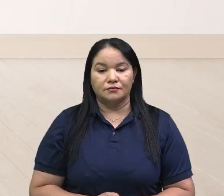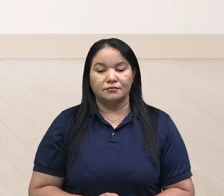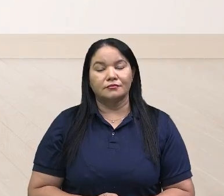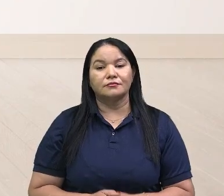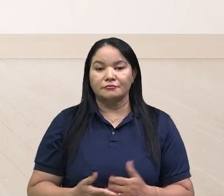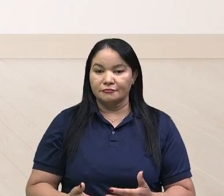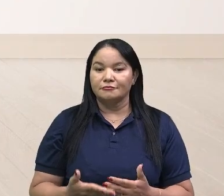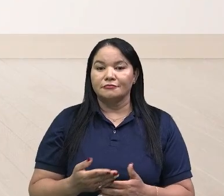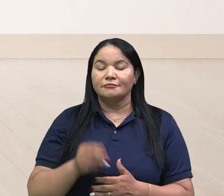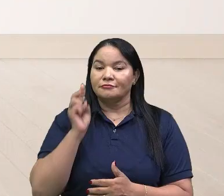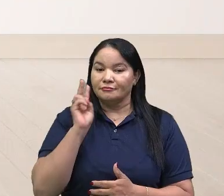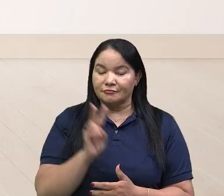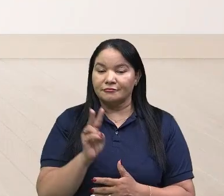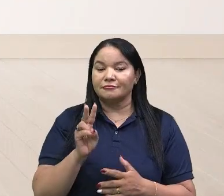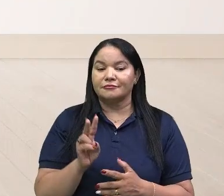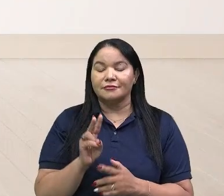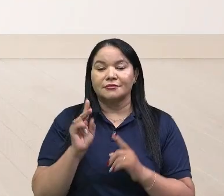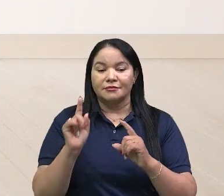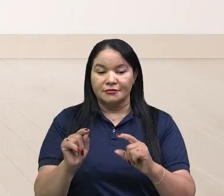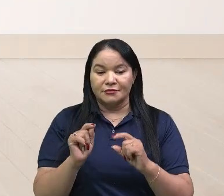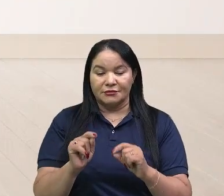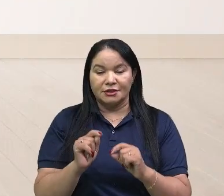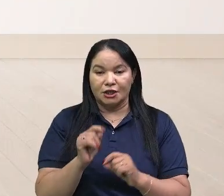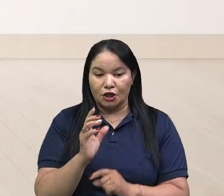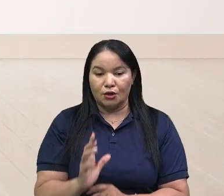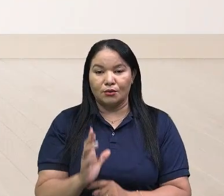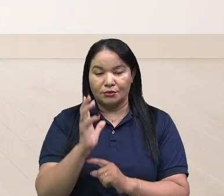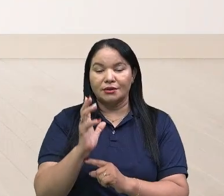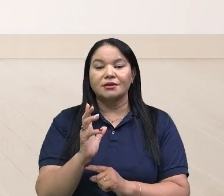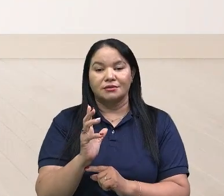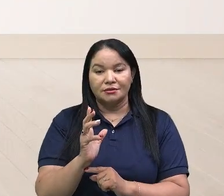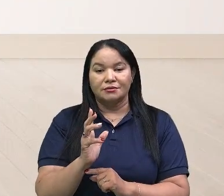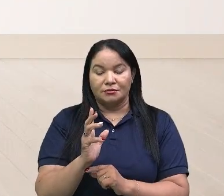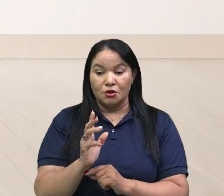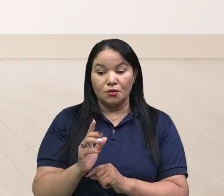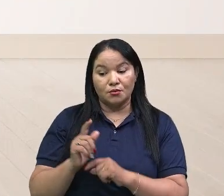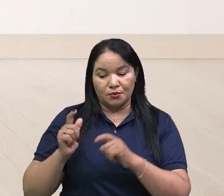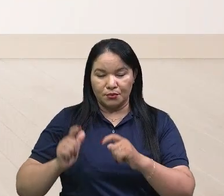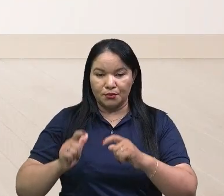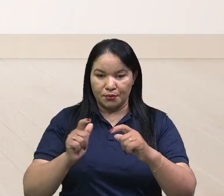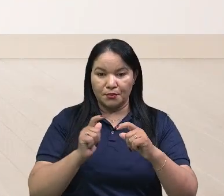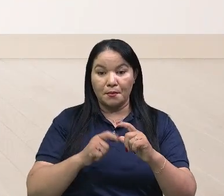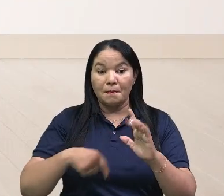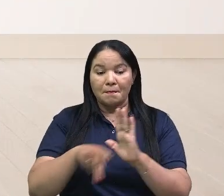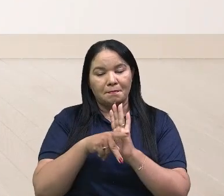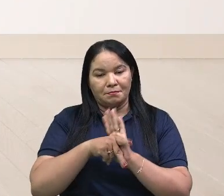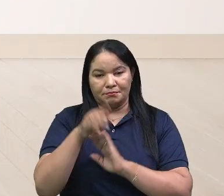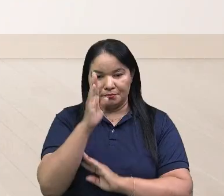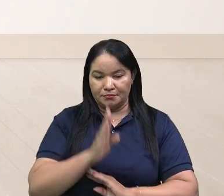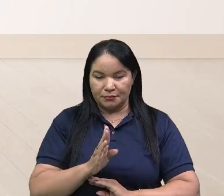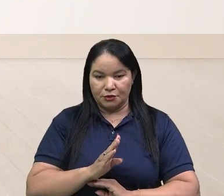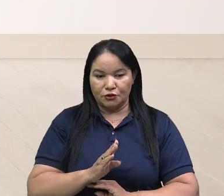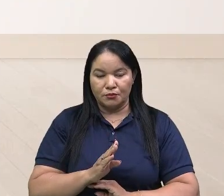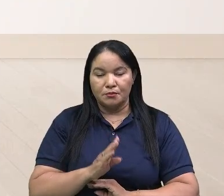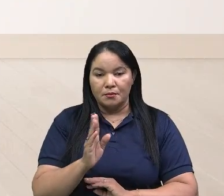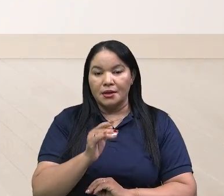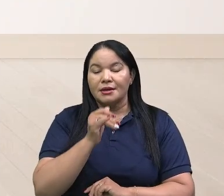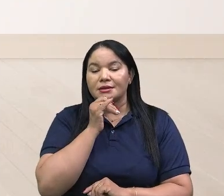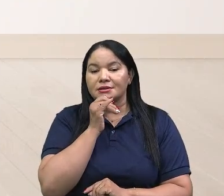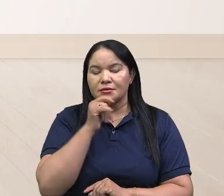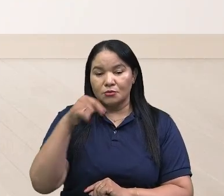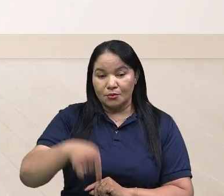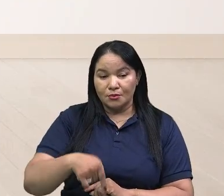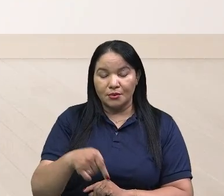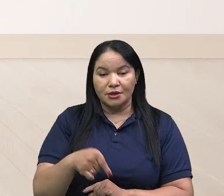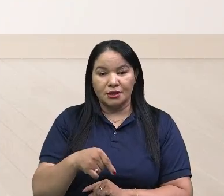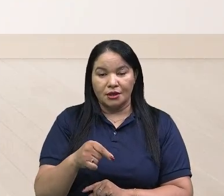Então, olha só, gente, a gente pôde verificar, né, a situação em território brasileiro, principalmente da nossa